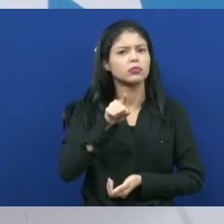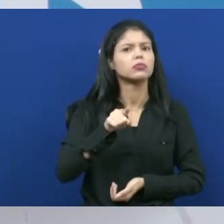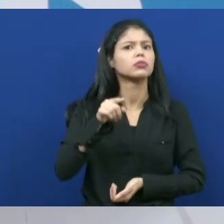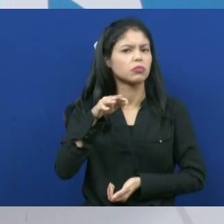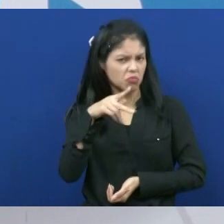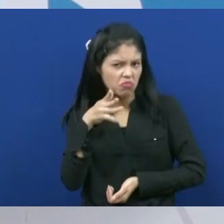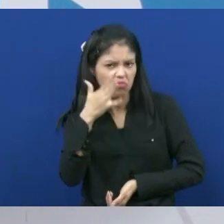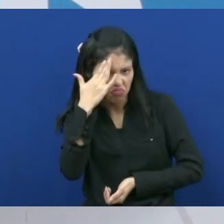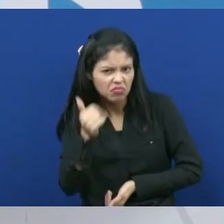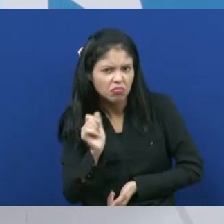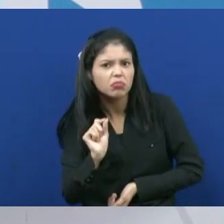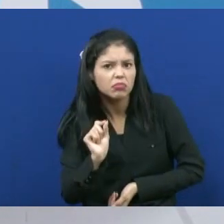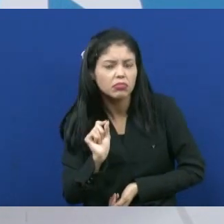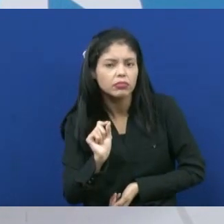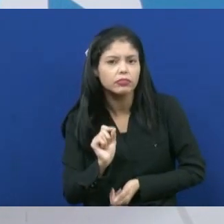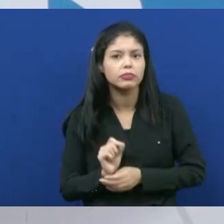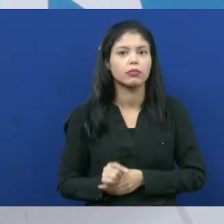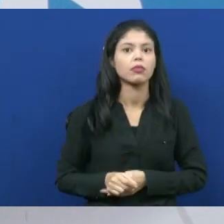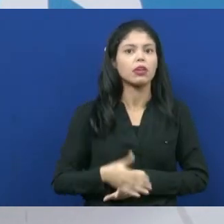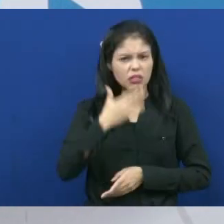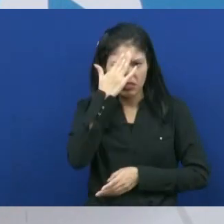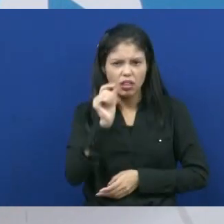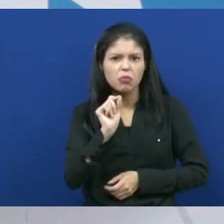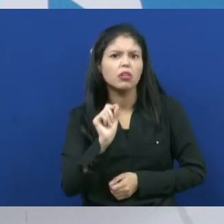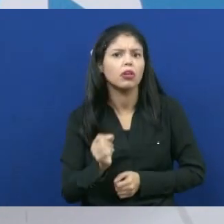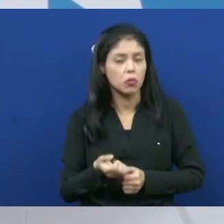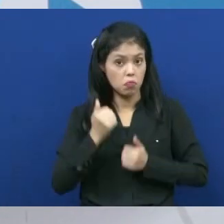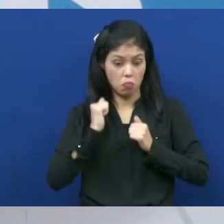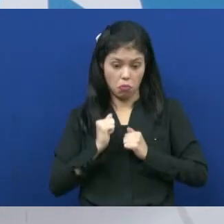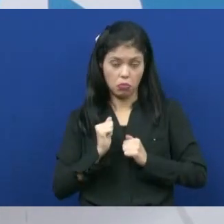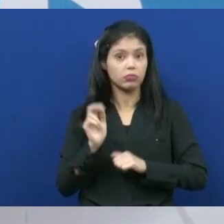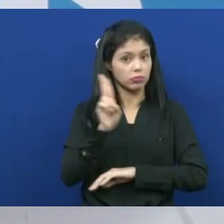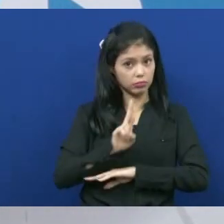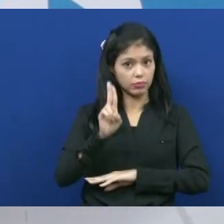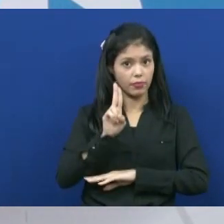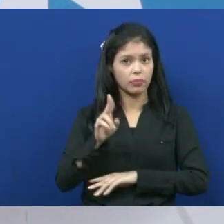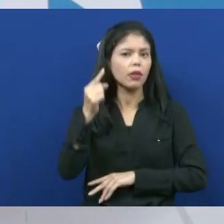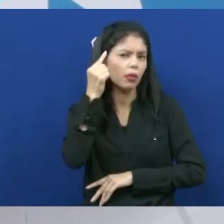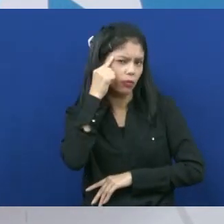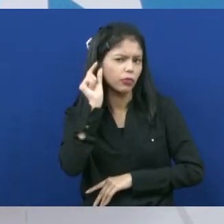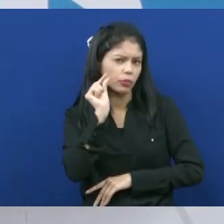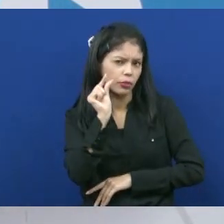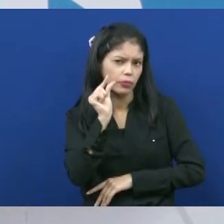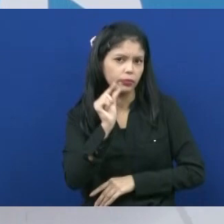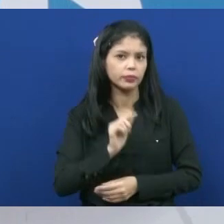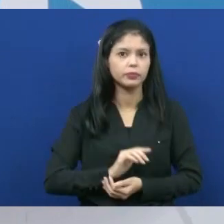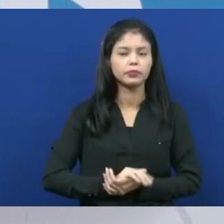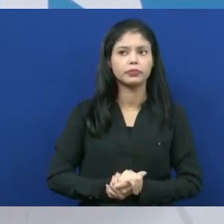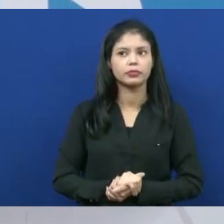ouviu falar? Sabe no que ela se aplica no dia a dia? Pense um pouquinho.